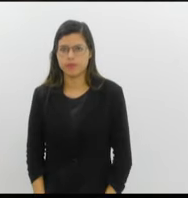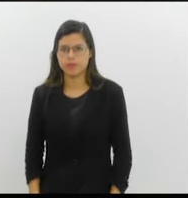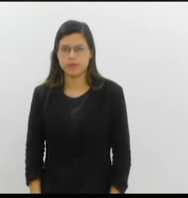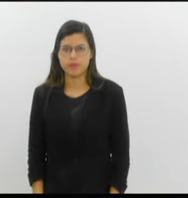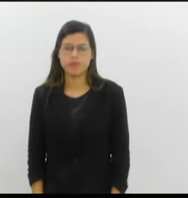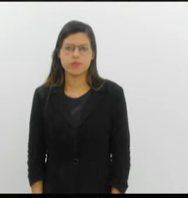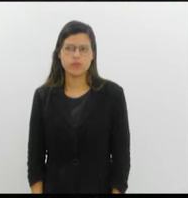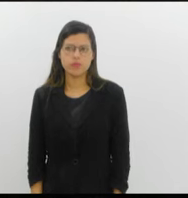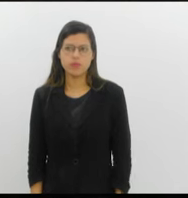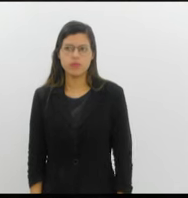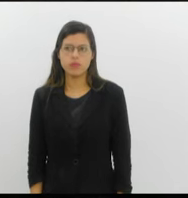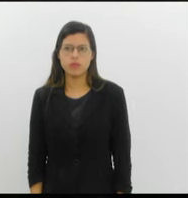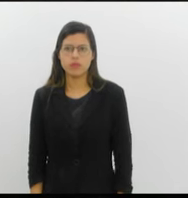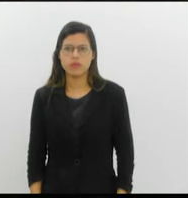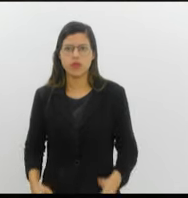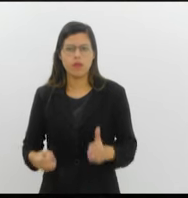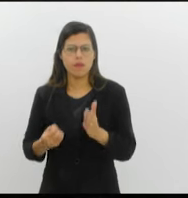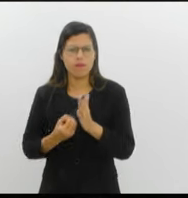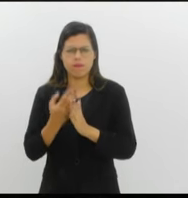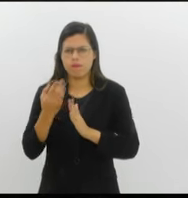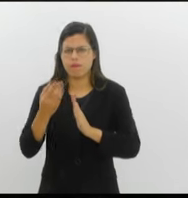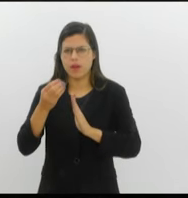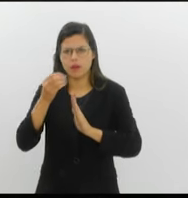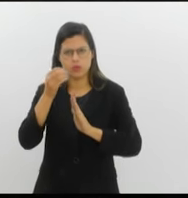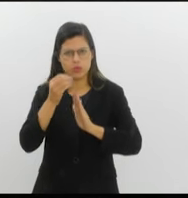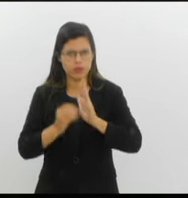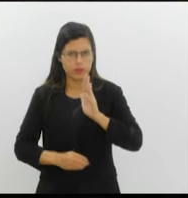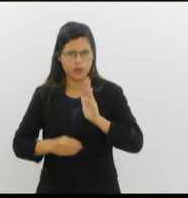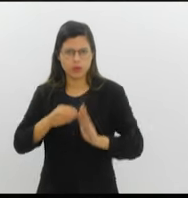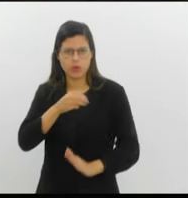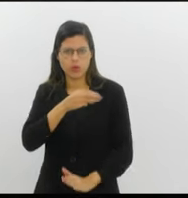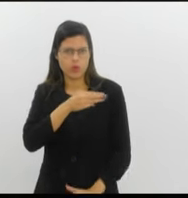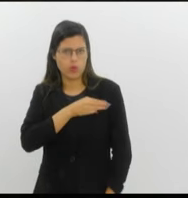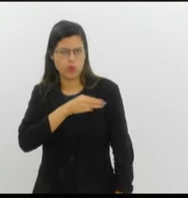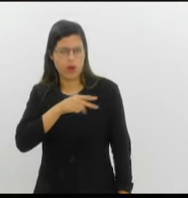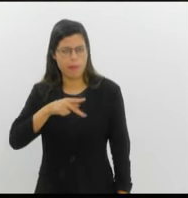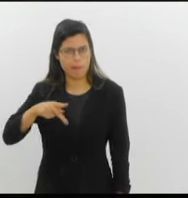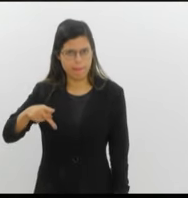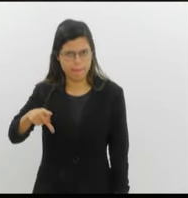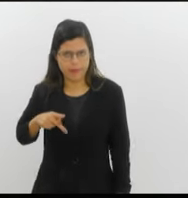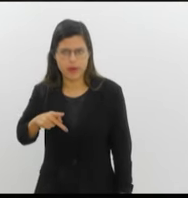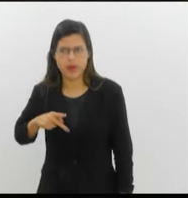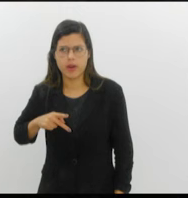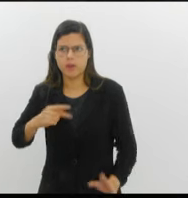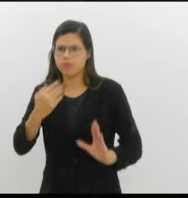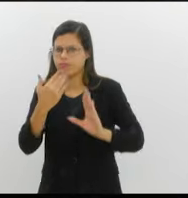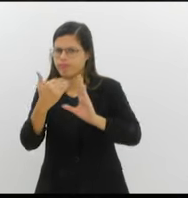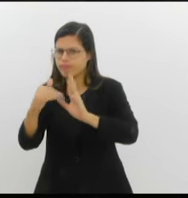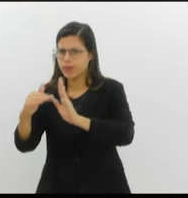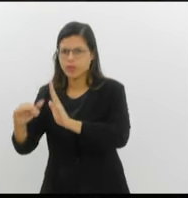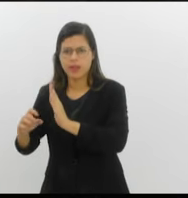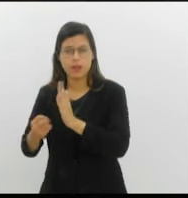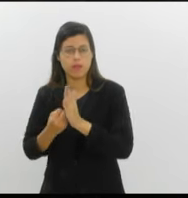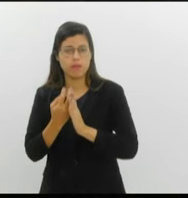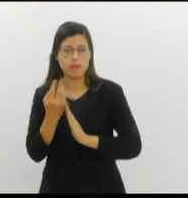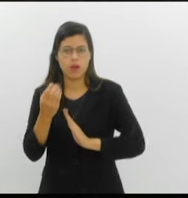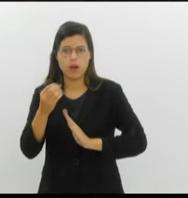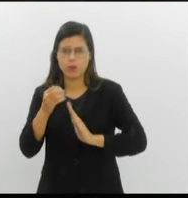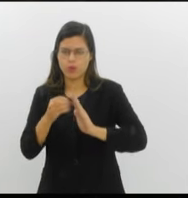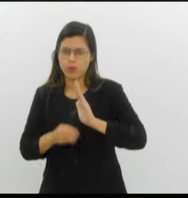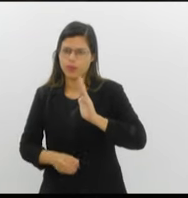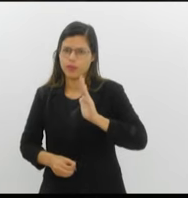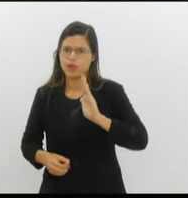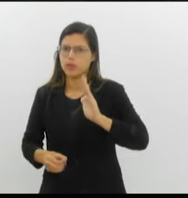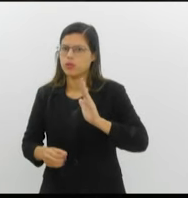Coloquei vários ofícios no MP, encaminhei vários ofícios à Secretaria